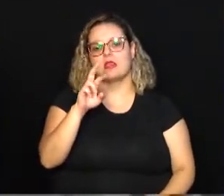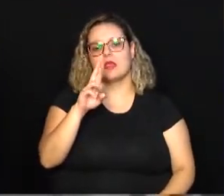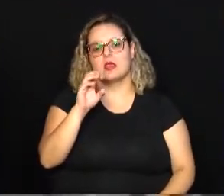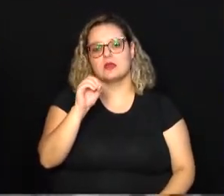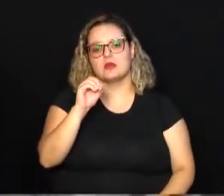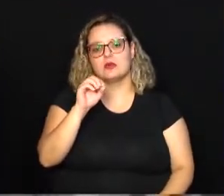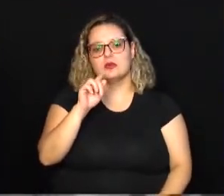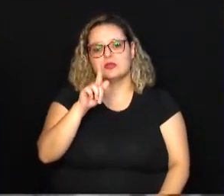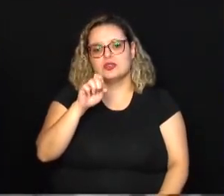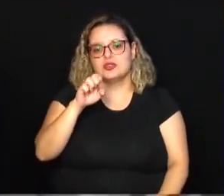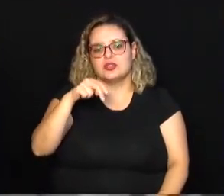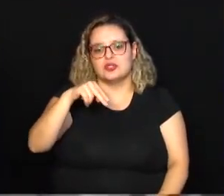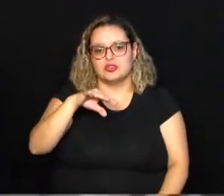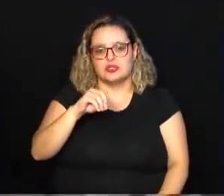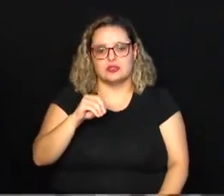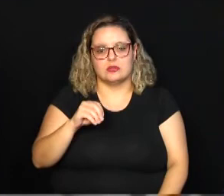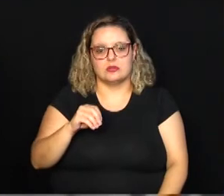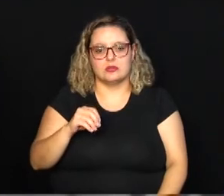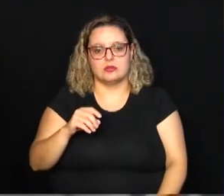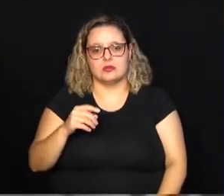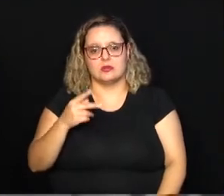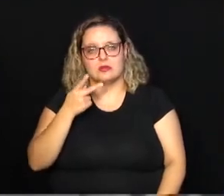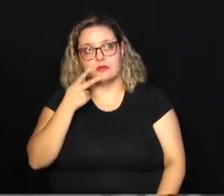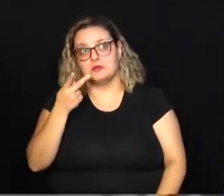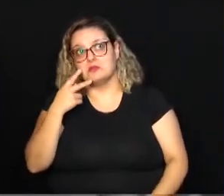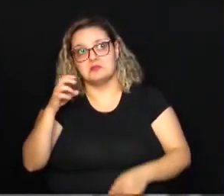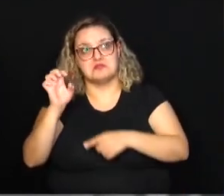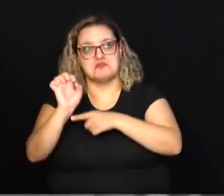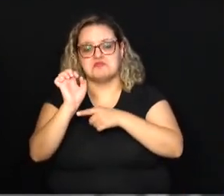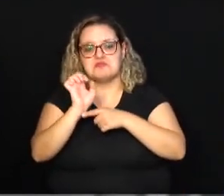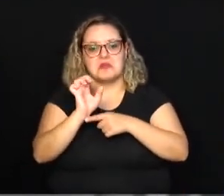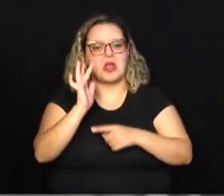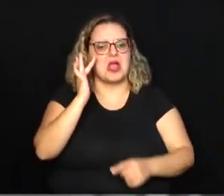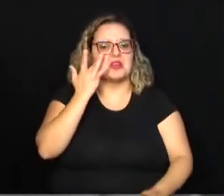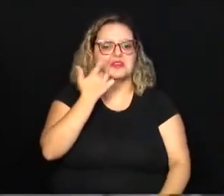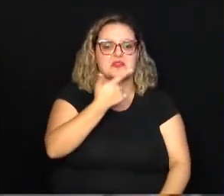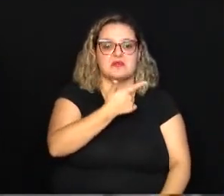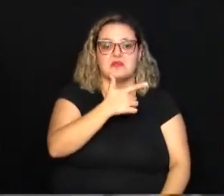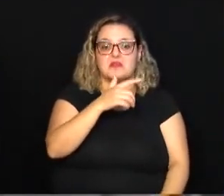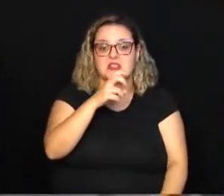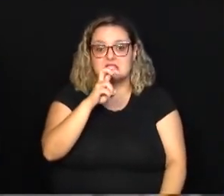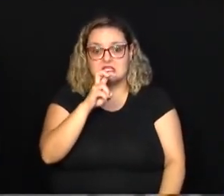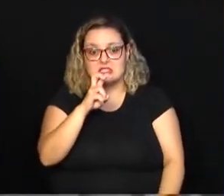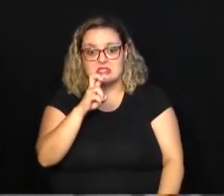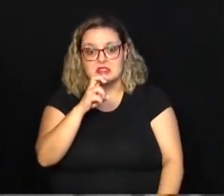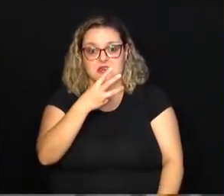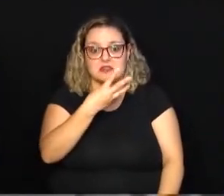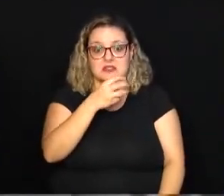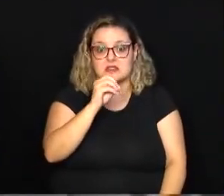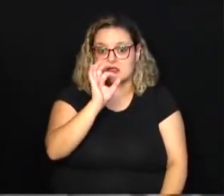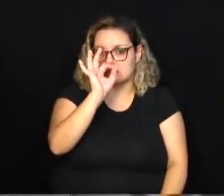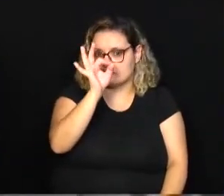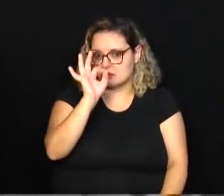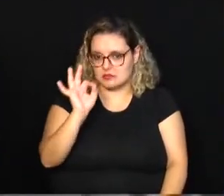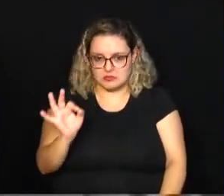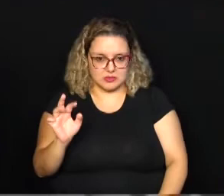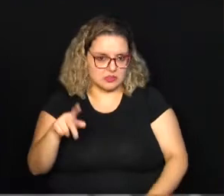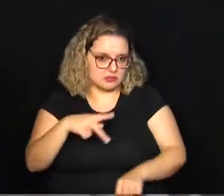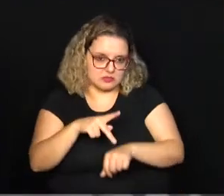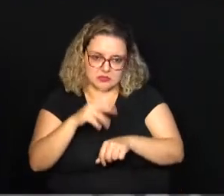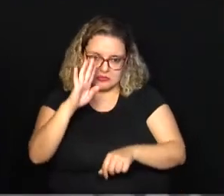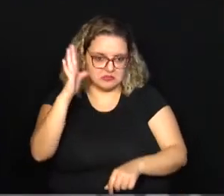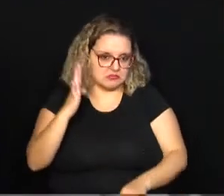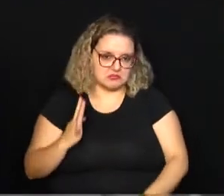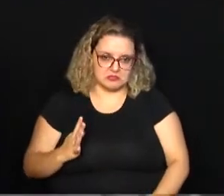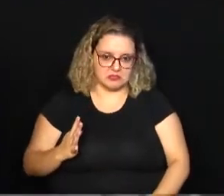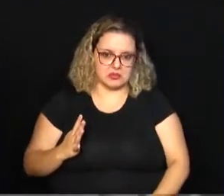Paulo, não vou chutar de cabeça, mas deve ter pelo menos 25% a 30% da população do país. Estou chutando, deve ser, não tenho o